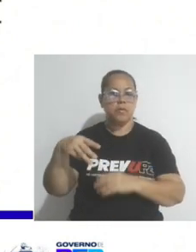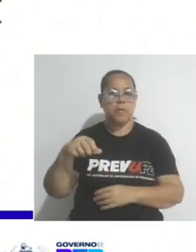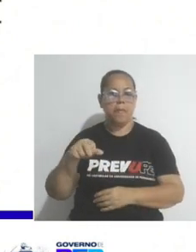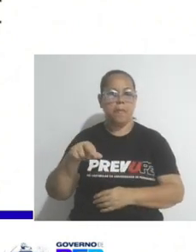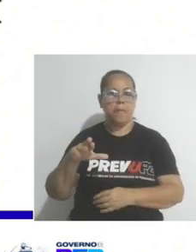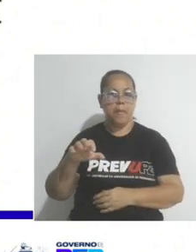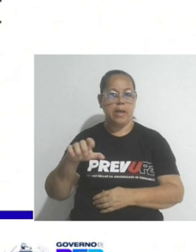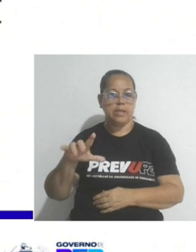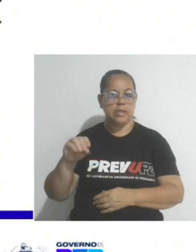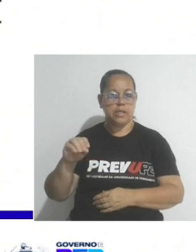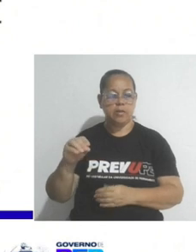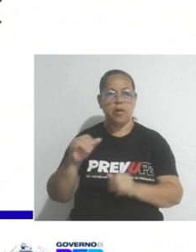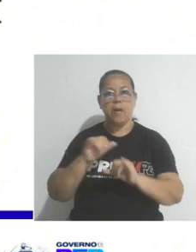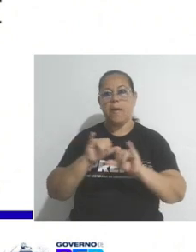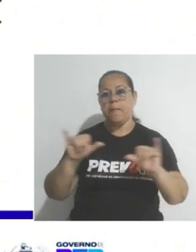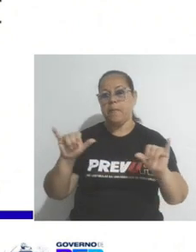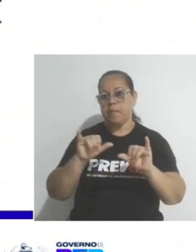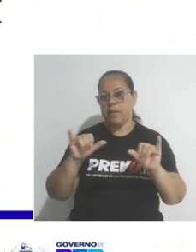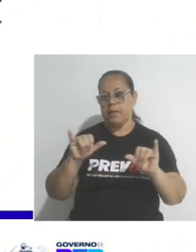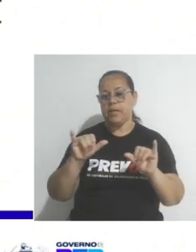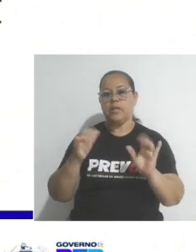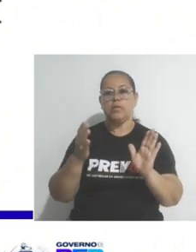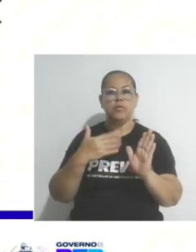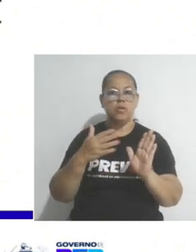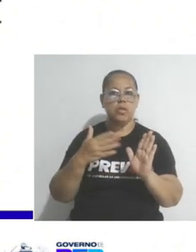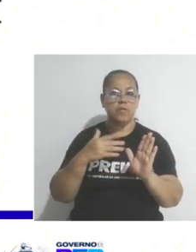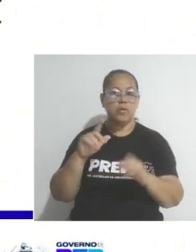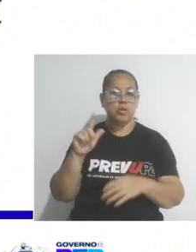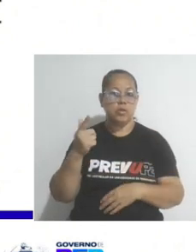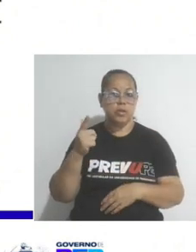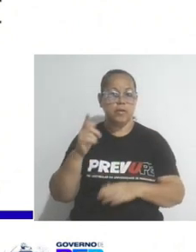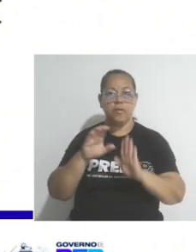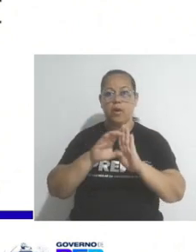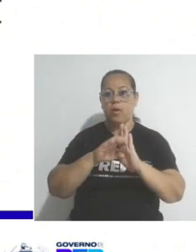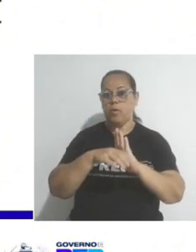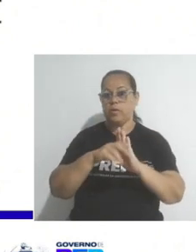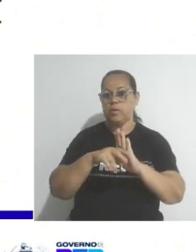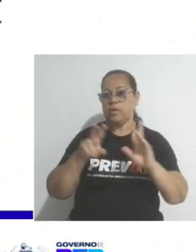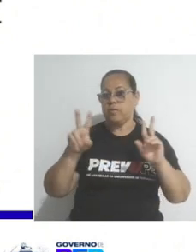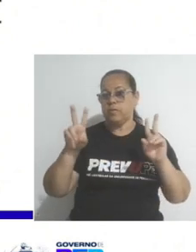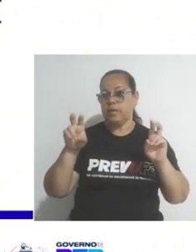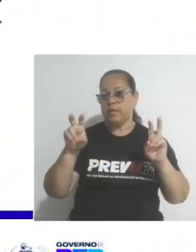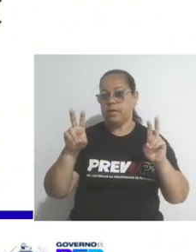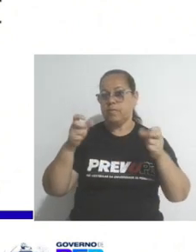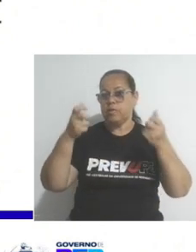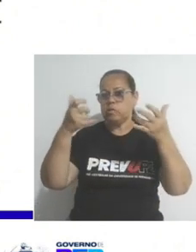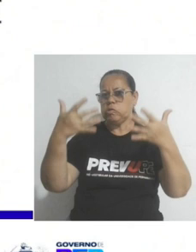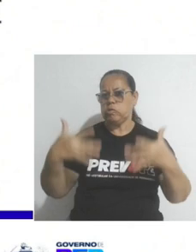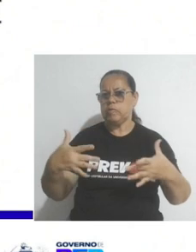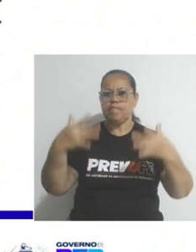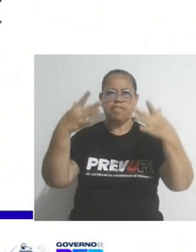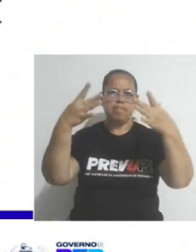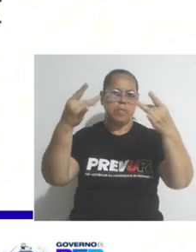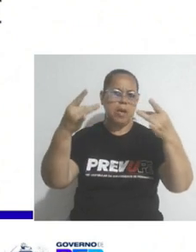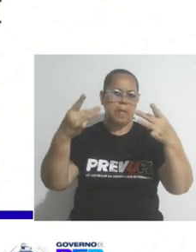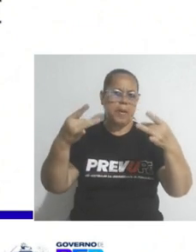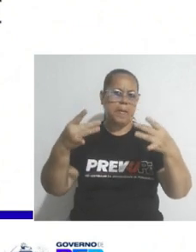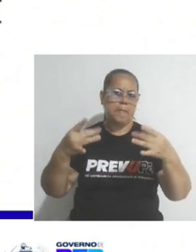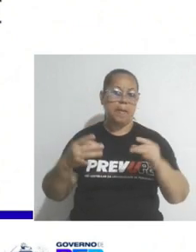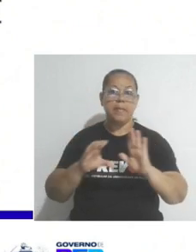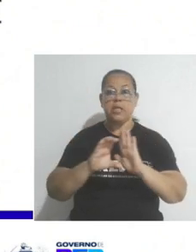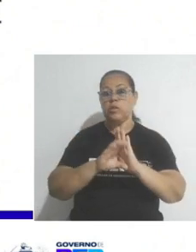publicado no livro Geografia, Conceitos e Temas apresenta uma descrição breve de um dos